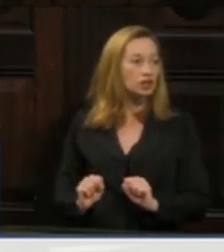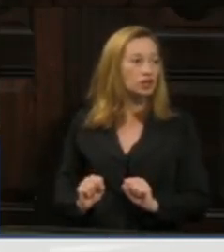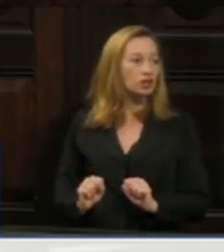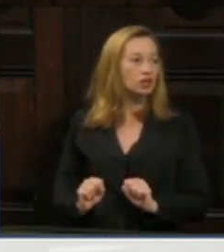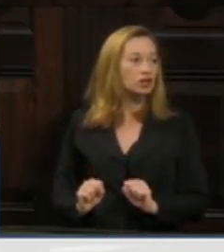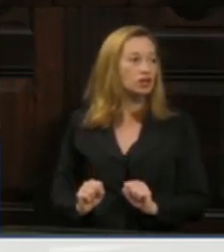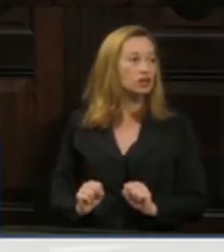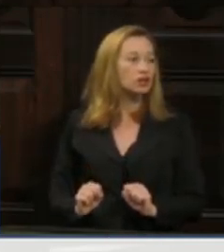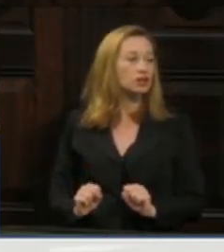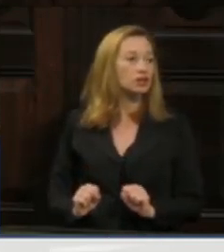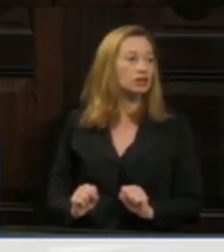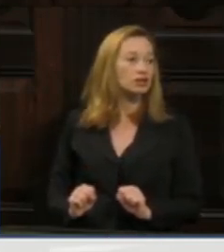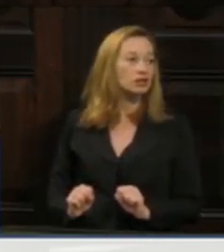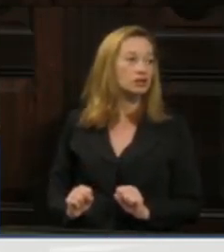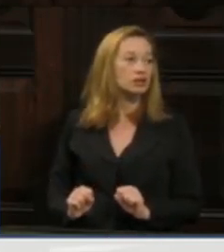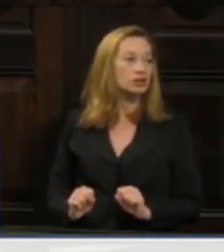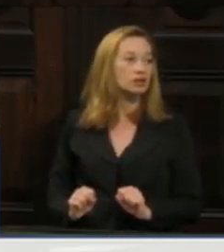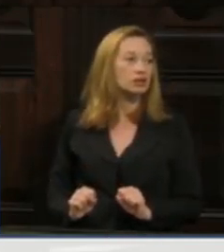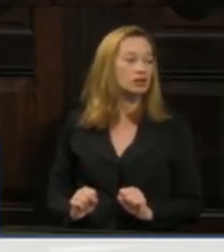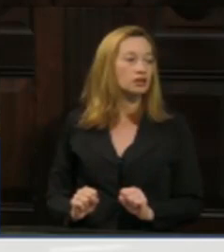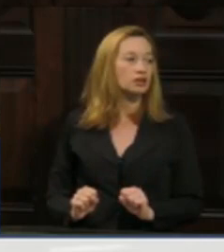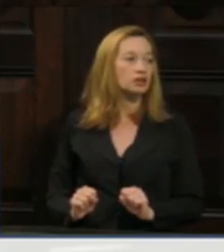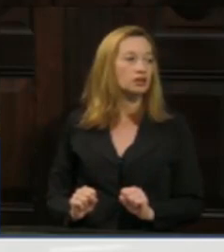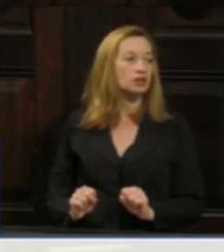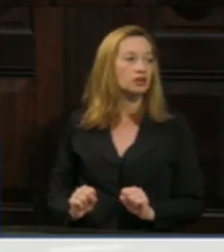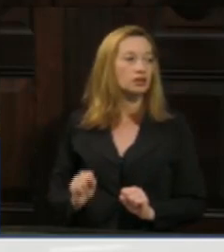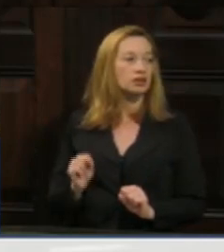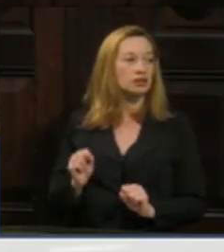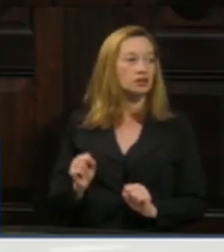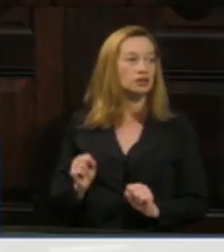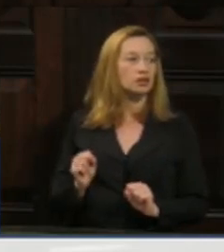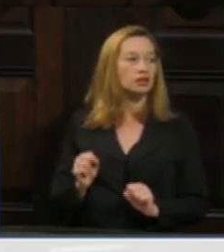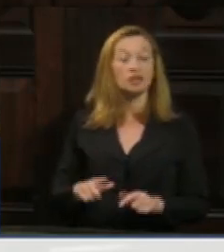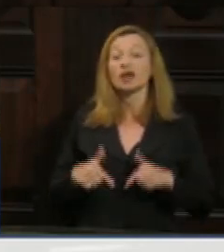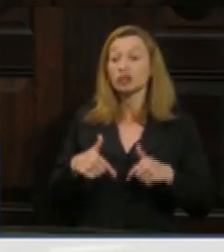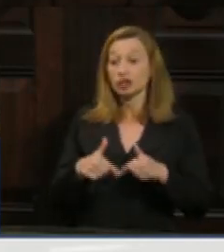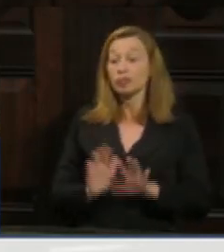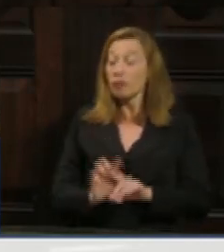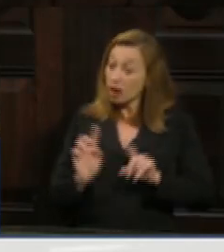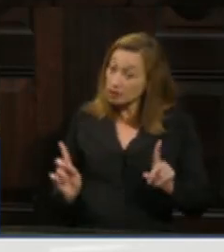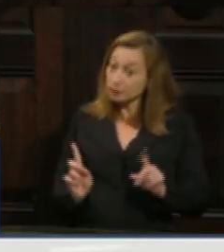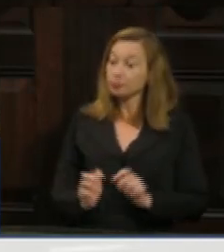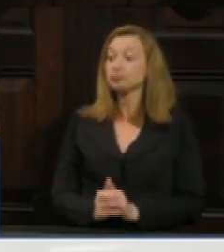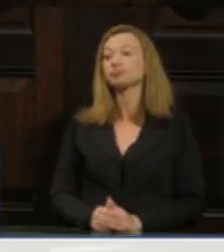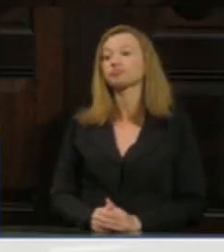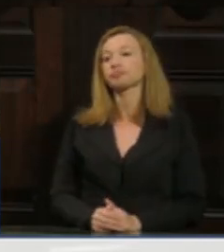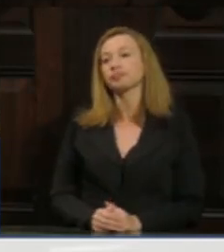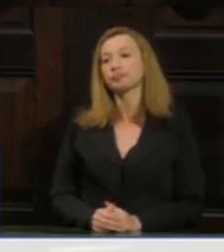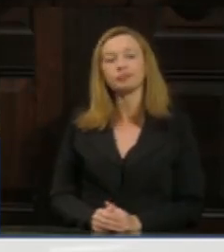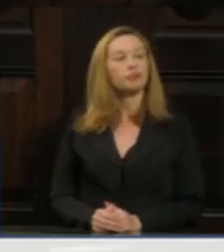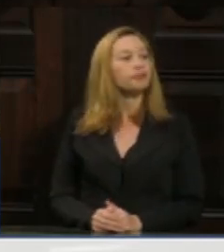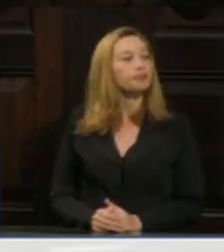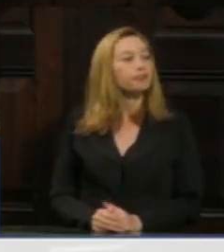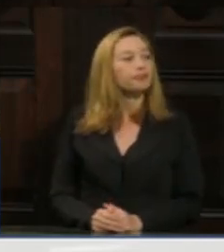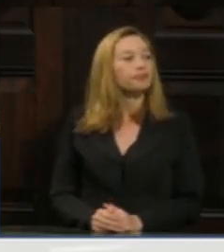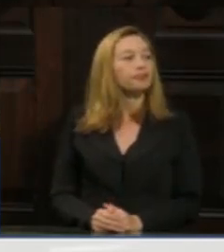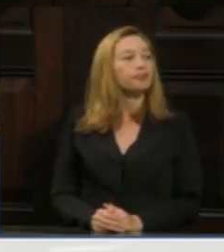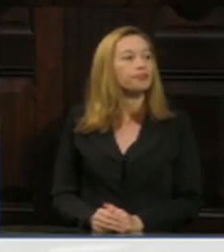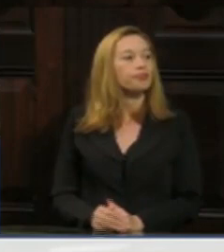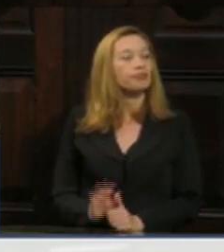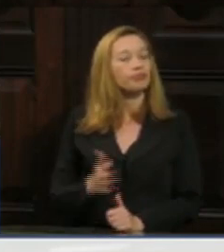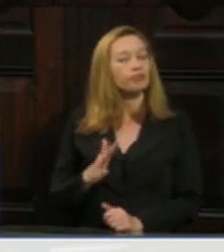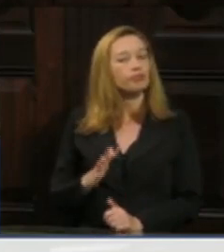Federal e do Ministério Público Estadual. E nós defendemos o fortalecimento